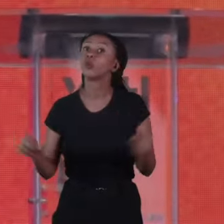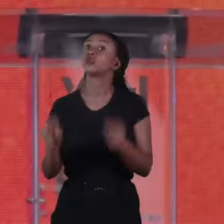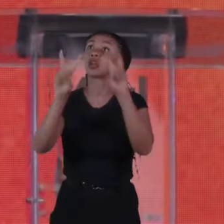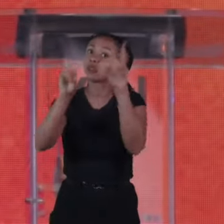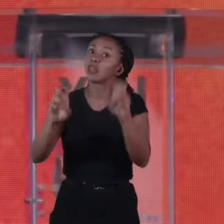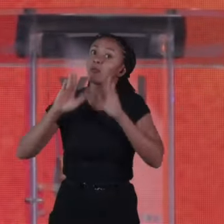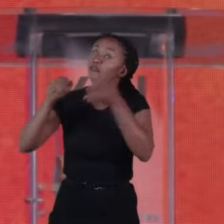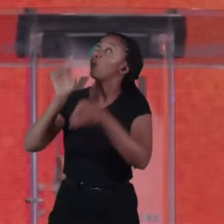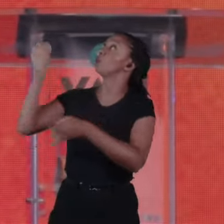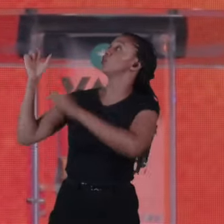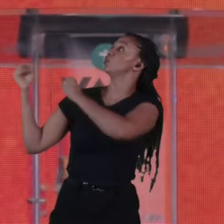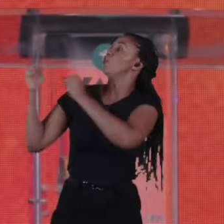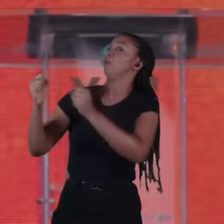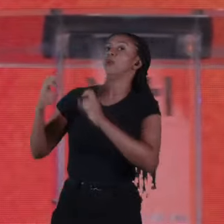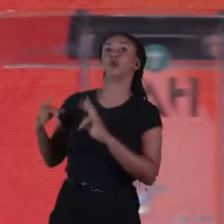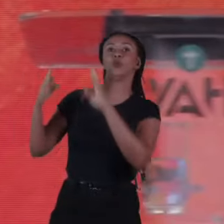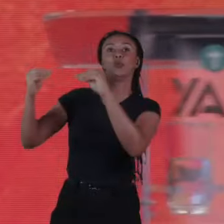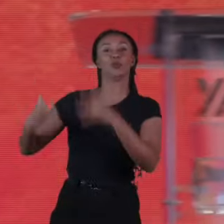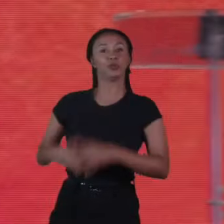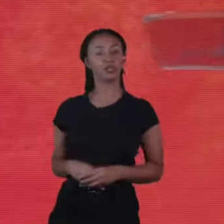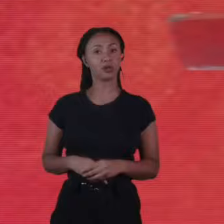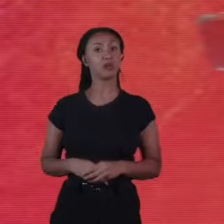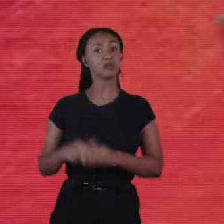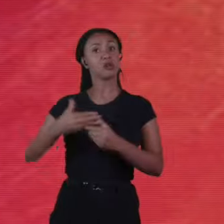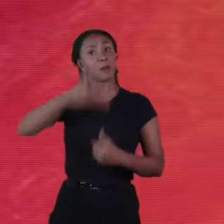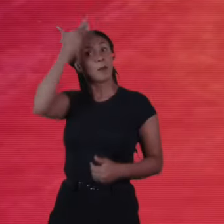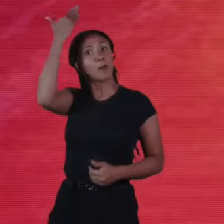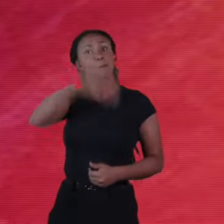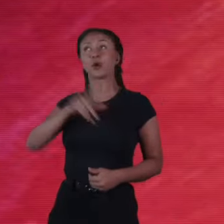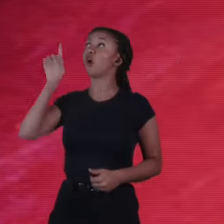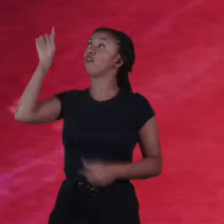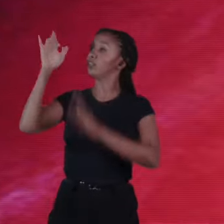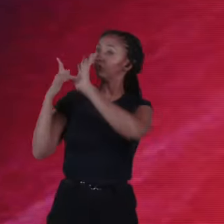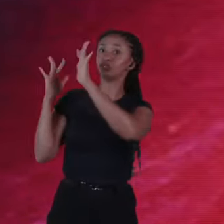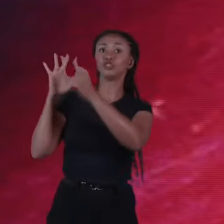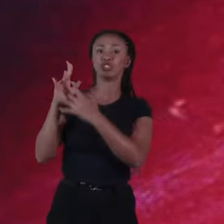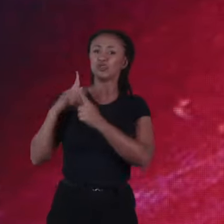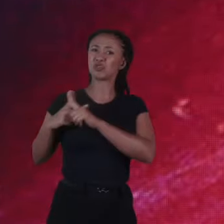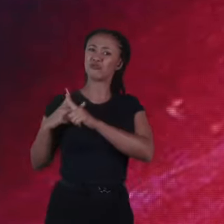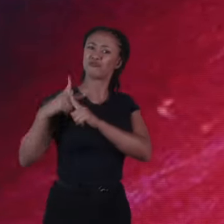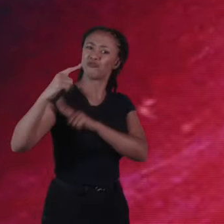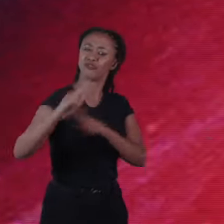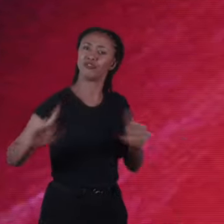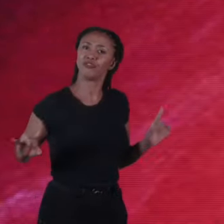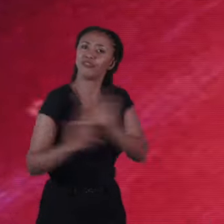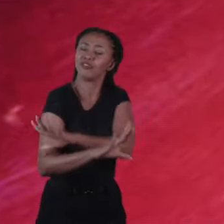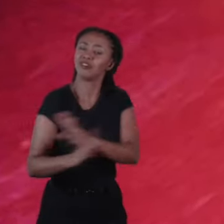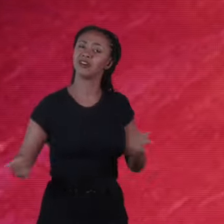como Todo-Poderoso. É o texto que mostra a vitória final de Jesus, completa.